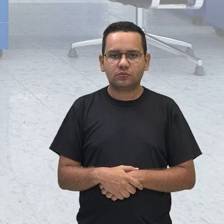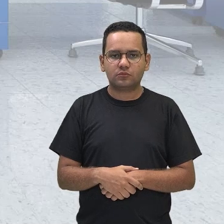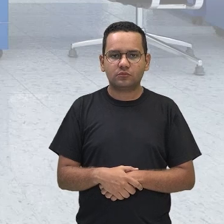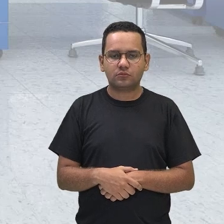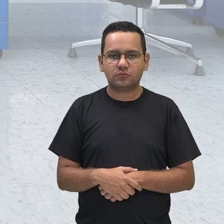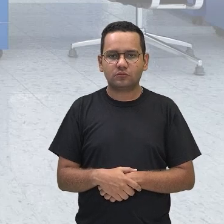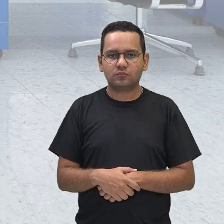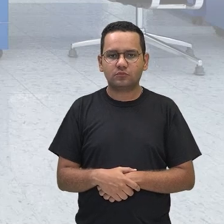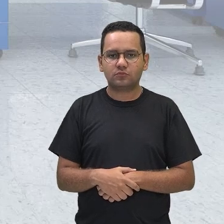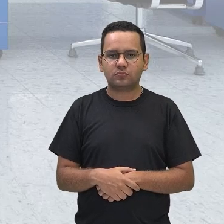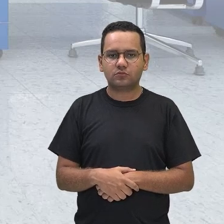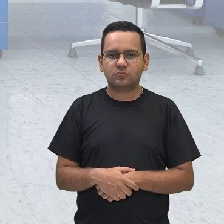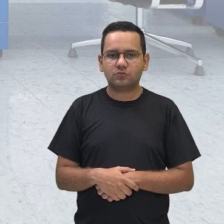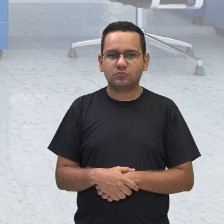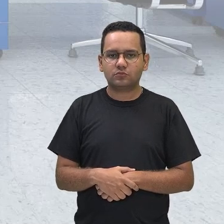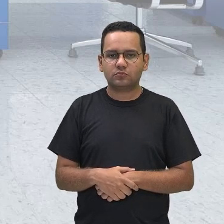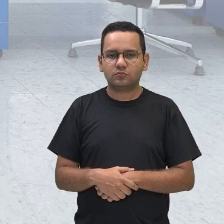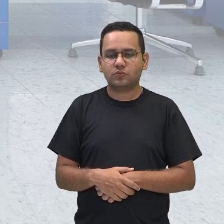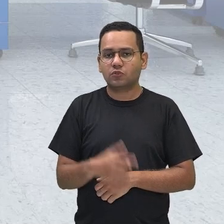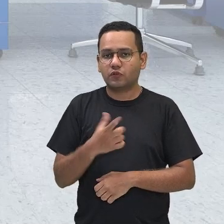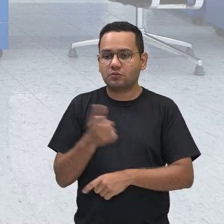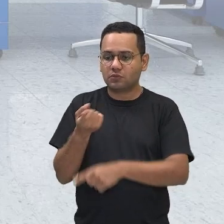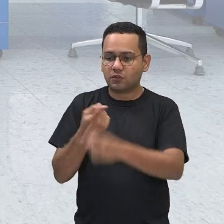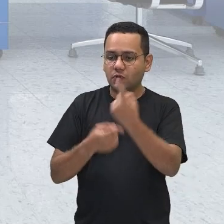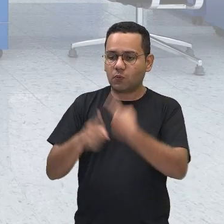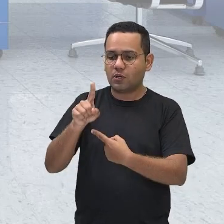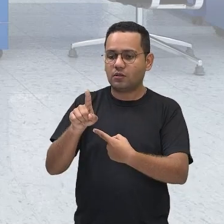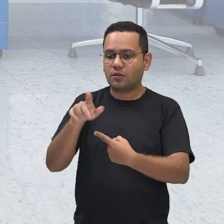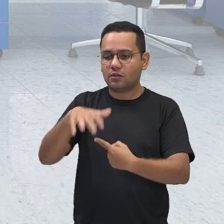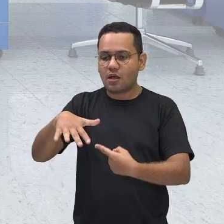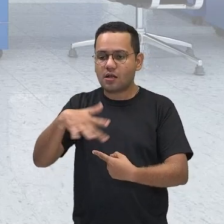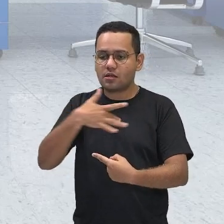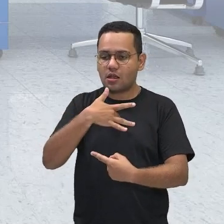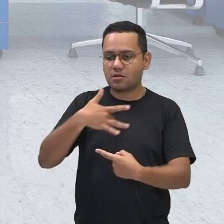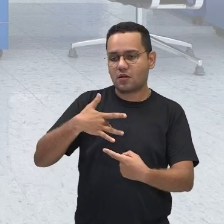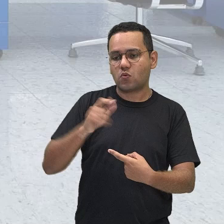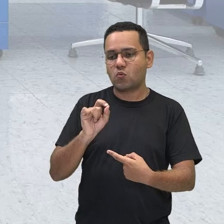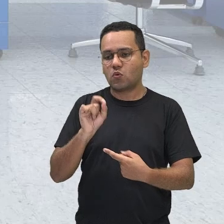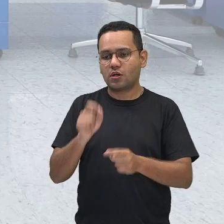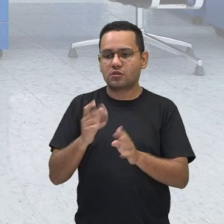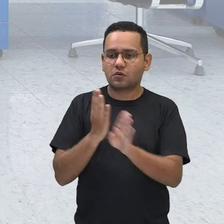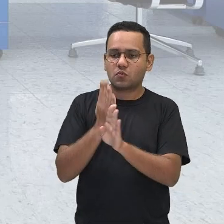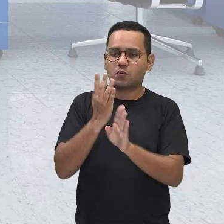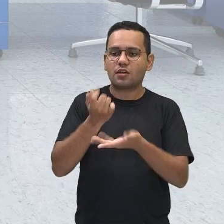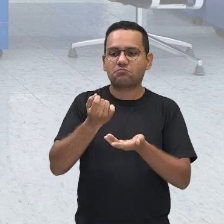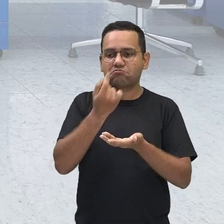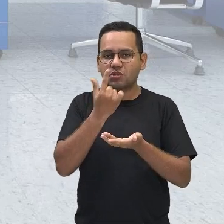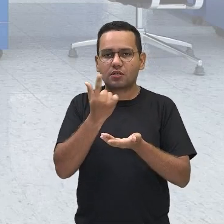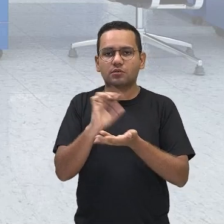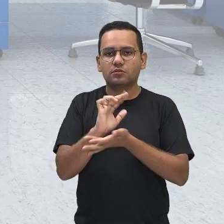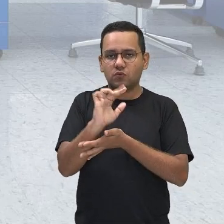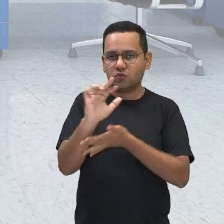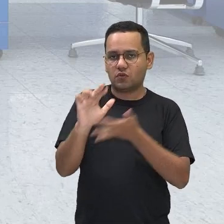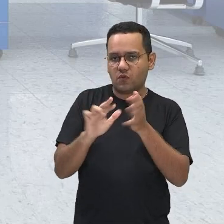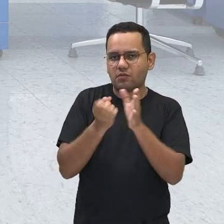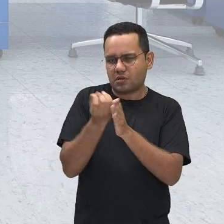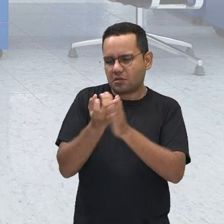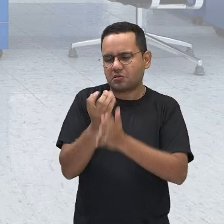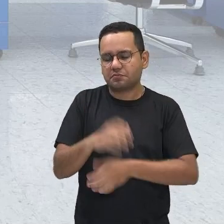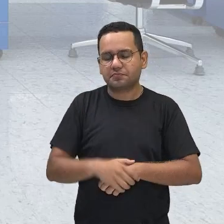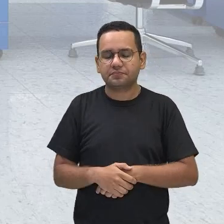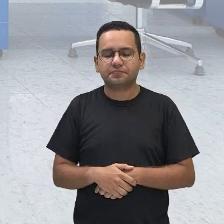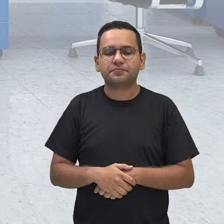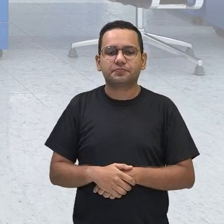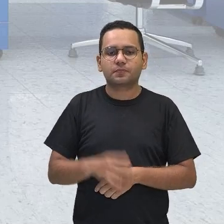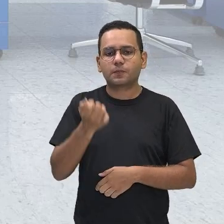ganhos dentro da nossa saúde, com a descoberta, né, de medicamentos, com a